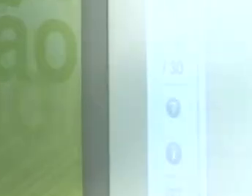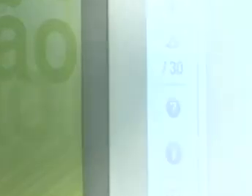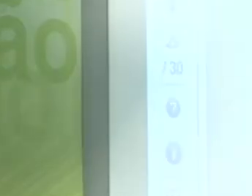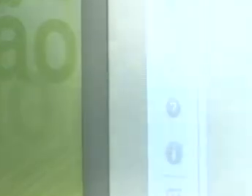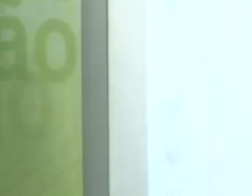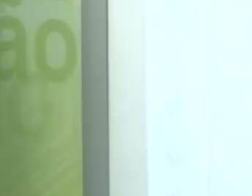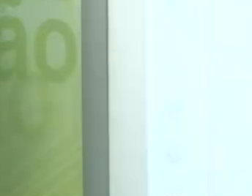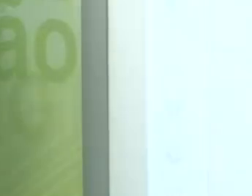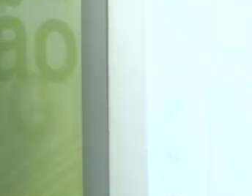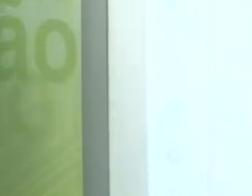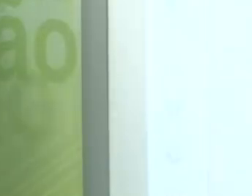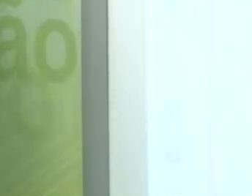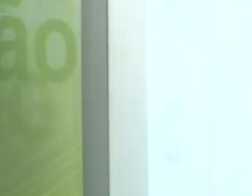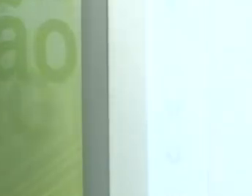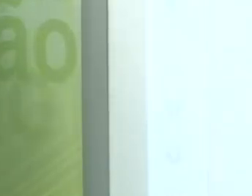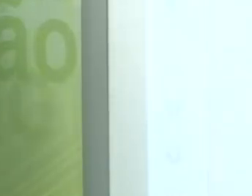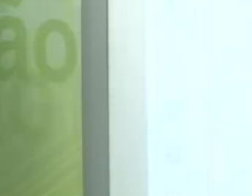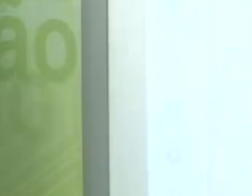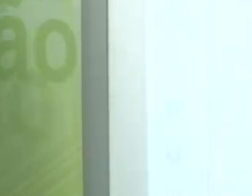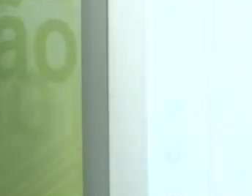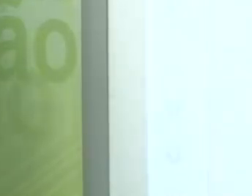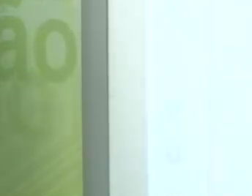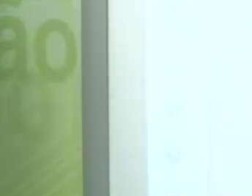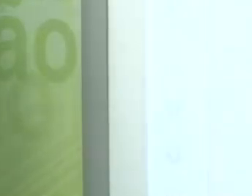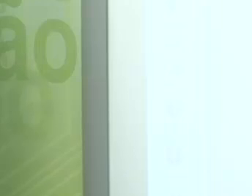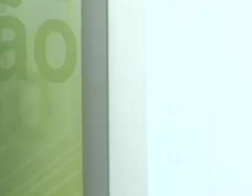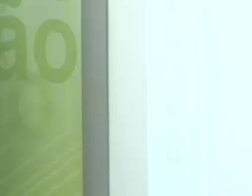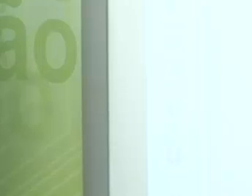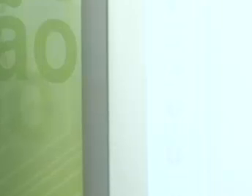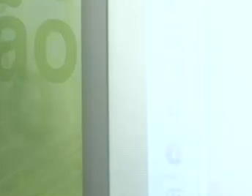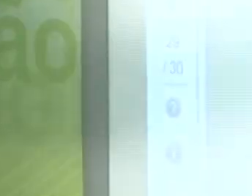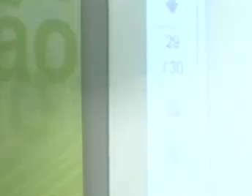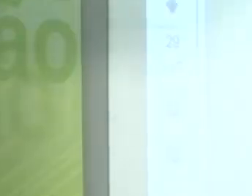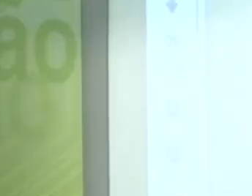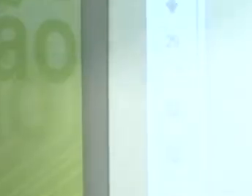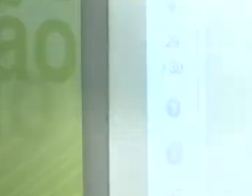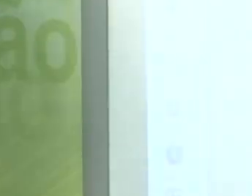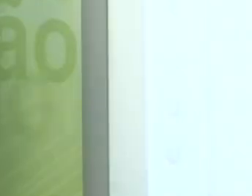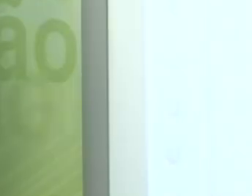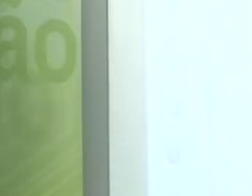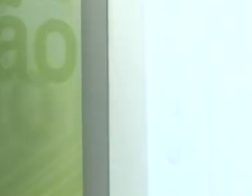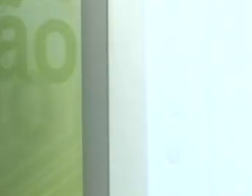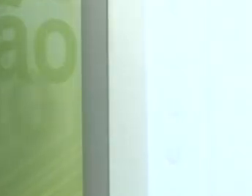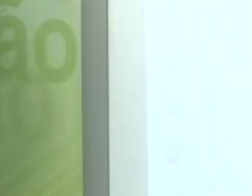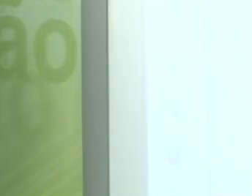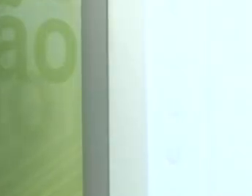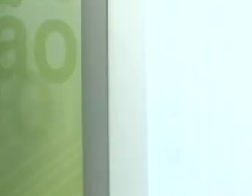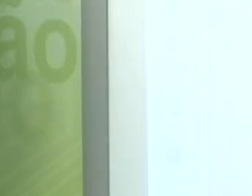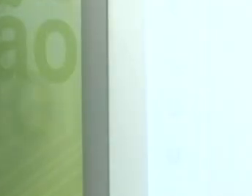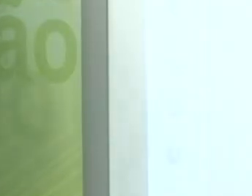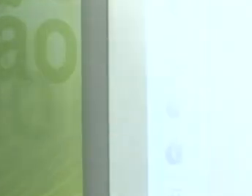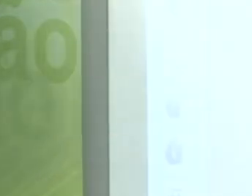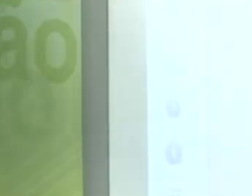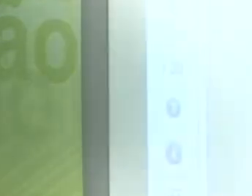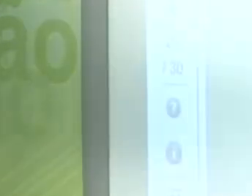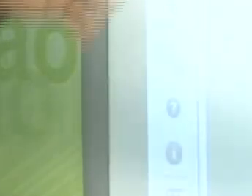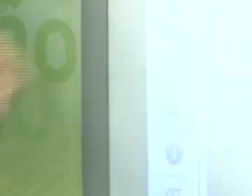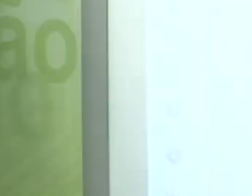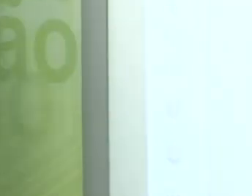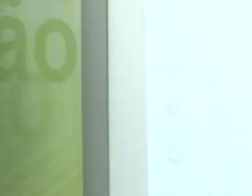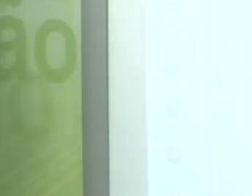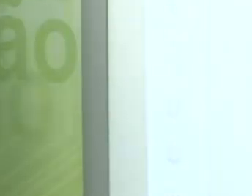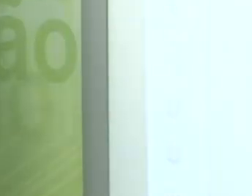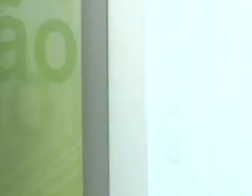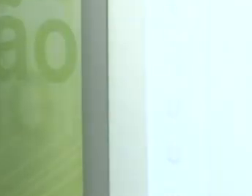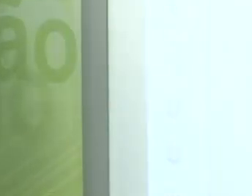como vários profissionais, não só do Tribunal de Contas, eu trabalho no Ministério Público, o professor Cláudio do IFRO, toda a equipe